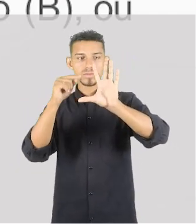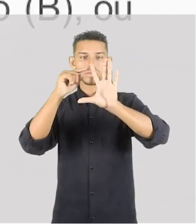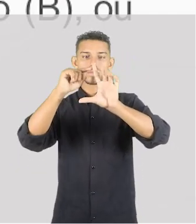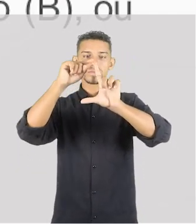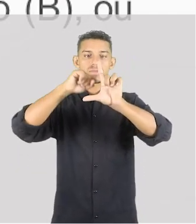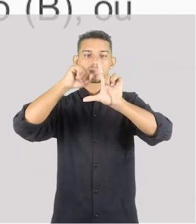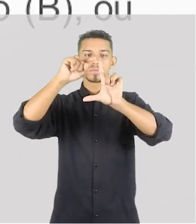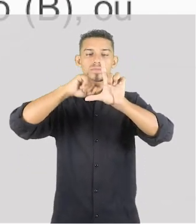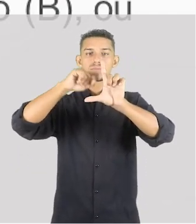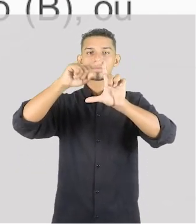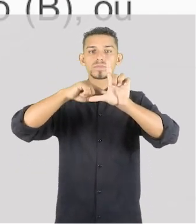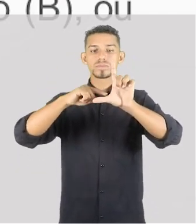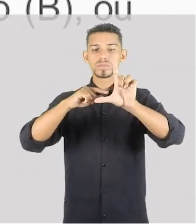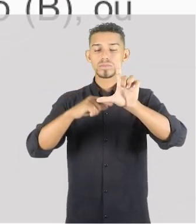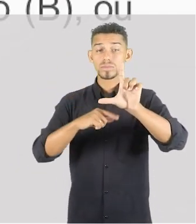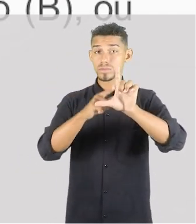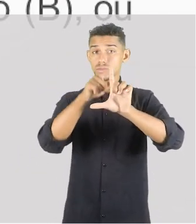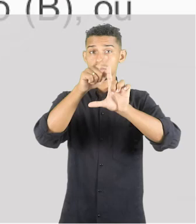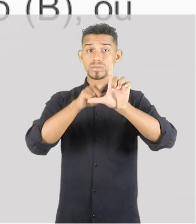indicador